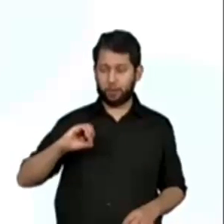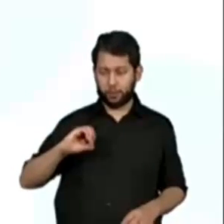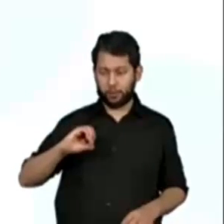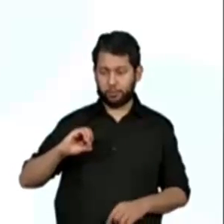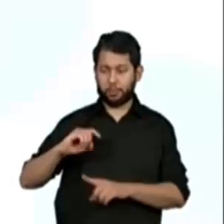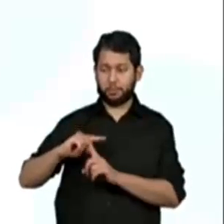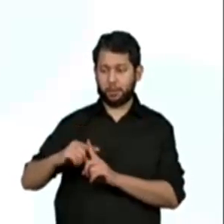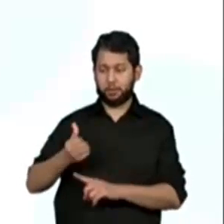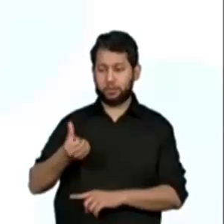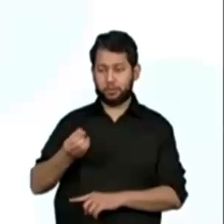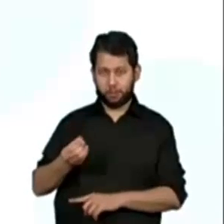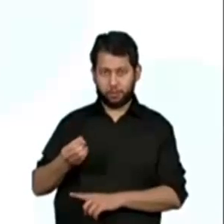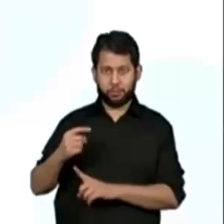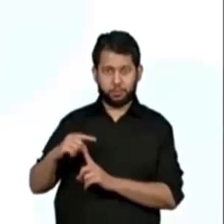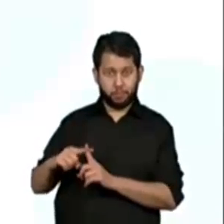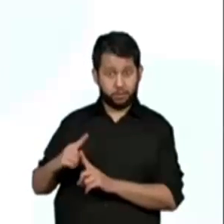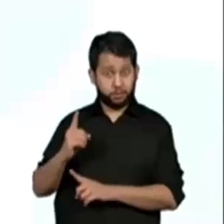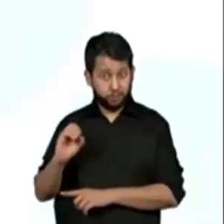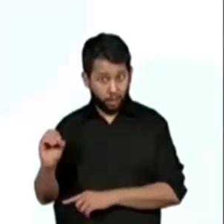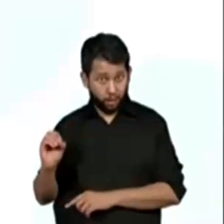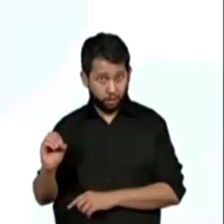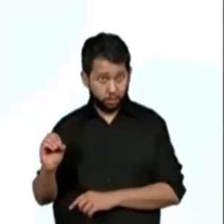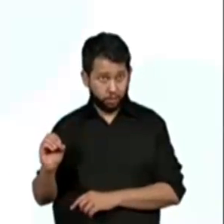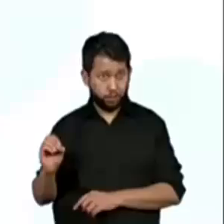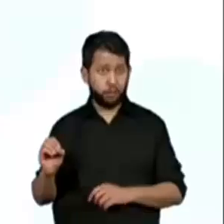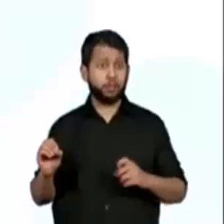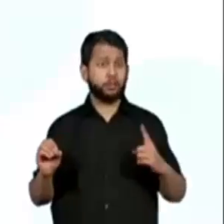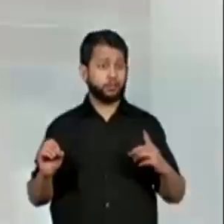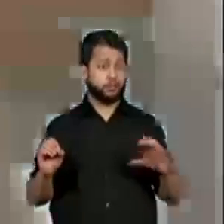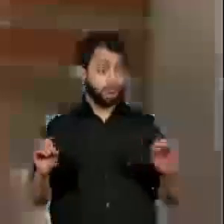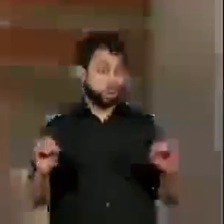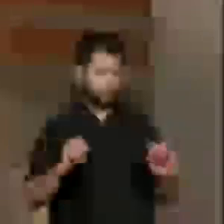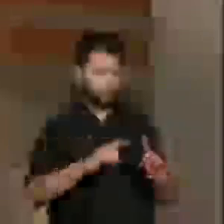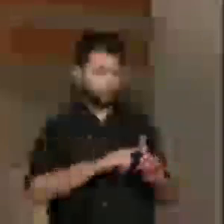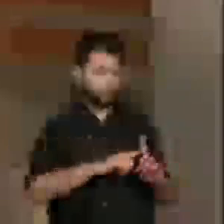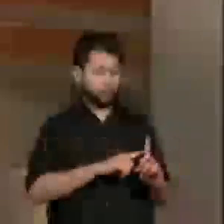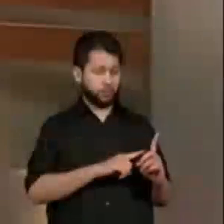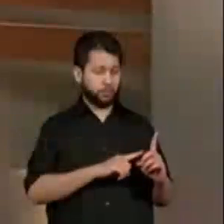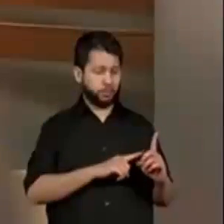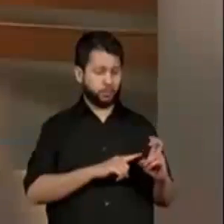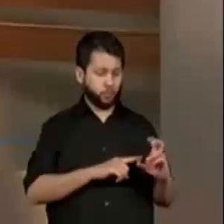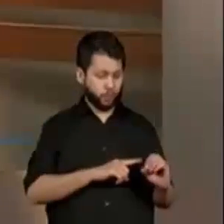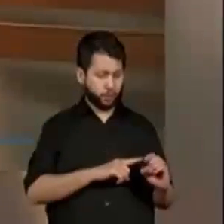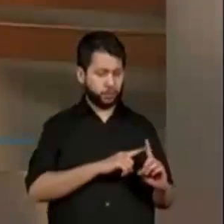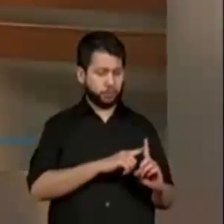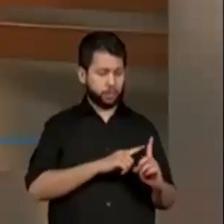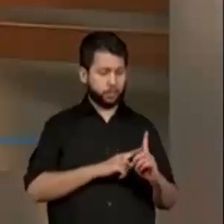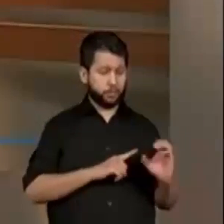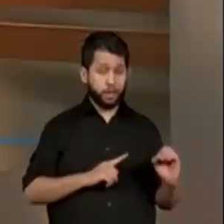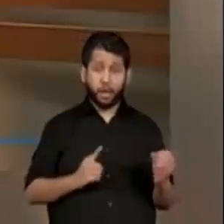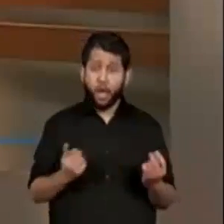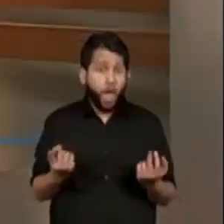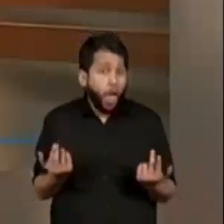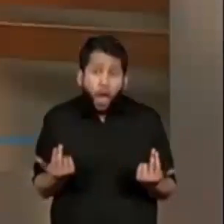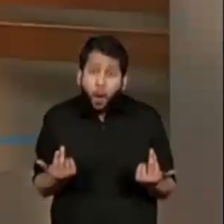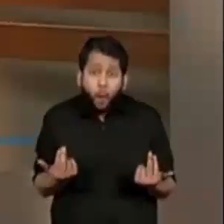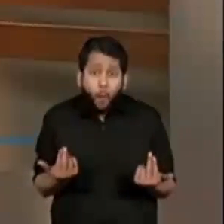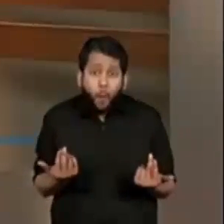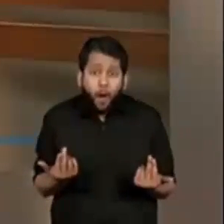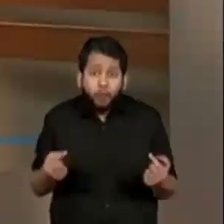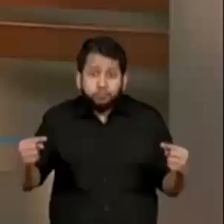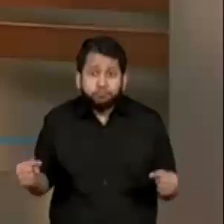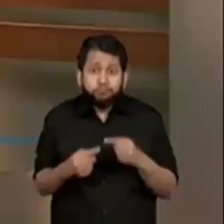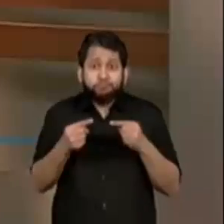250, ok? Então, vamos lá. Para as equações terem relações de igualdade, para